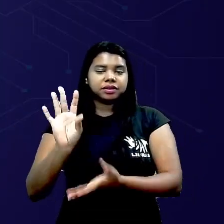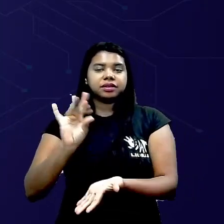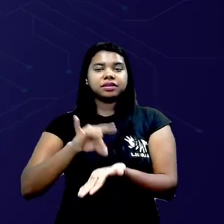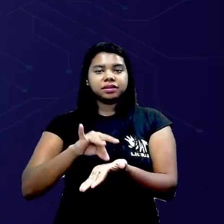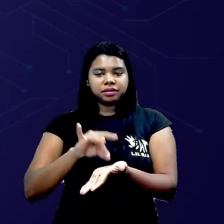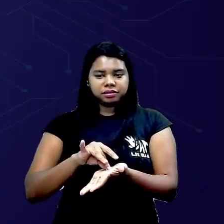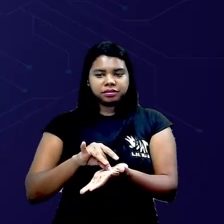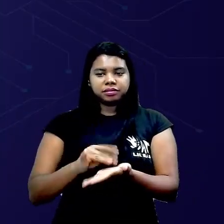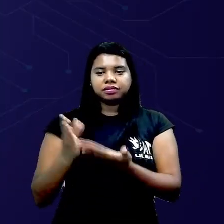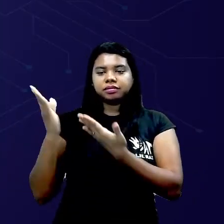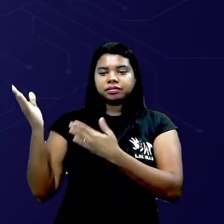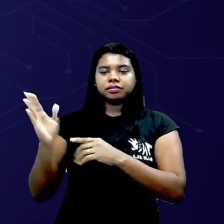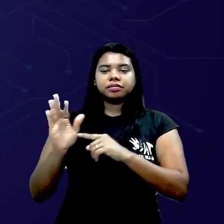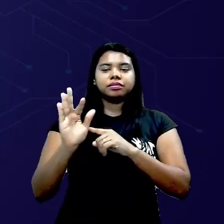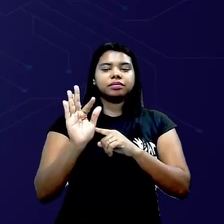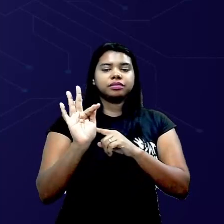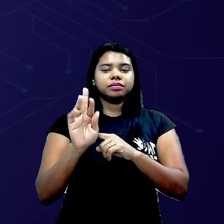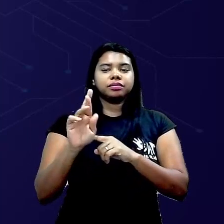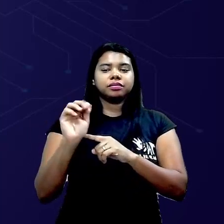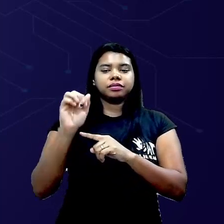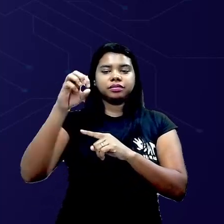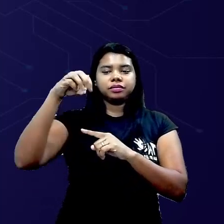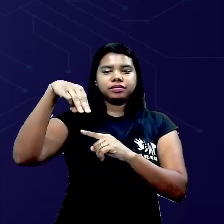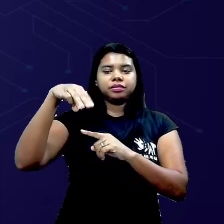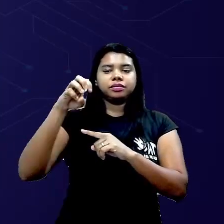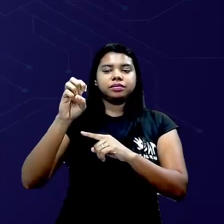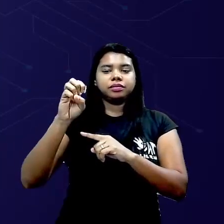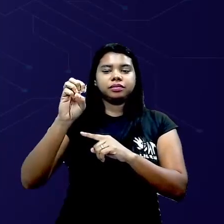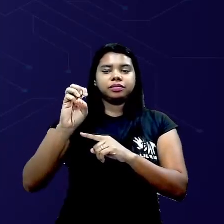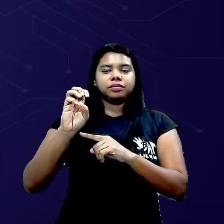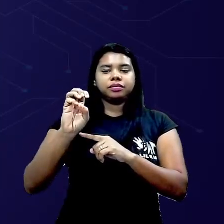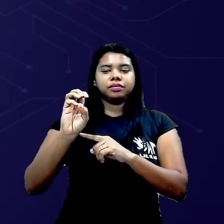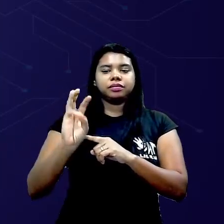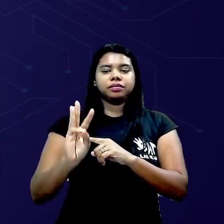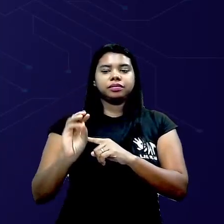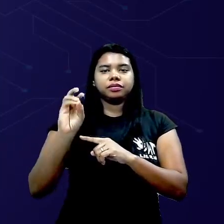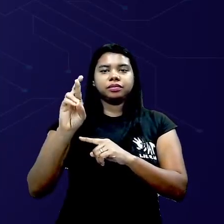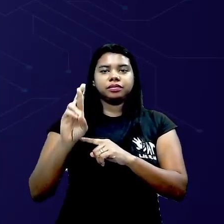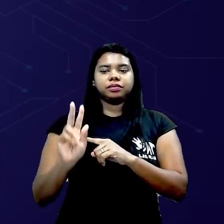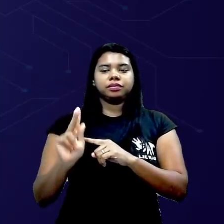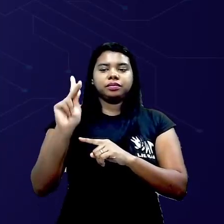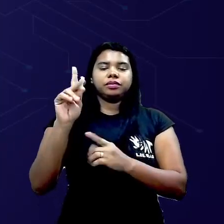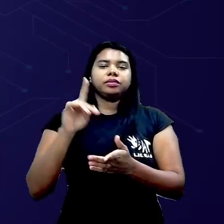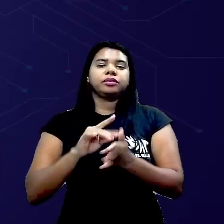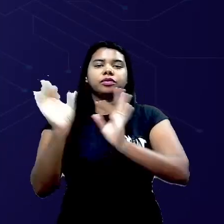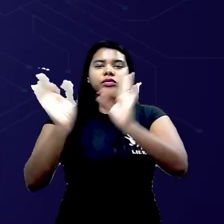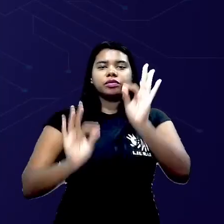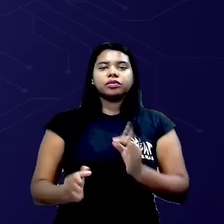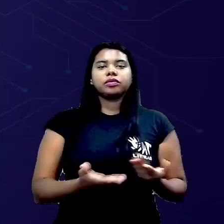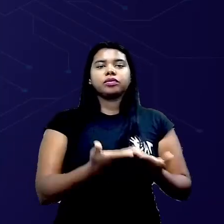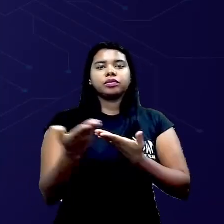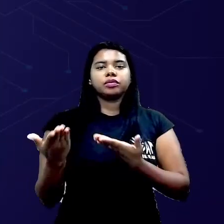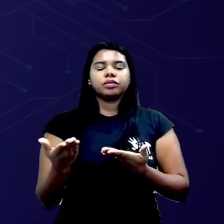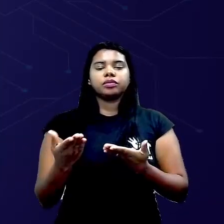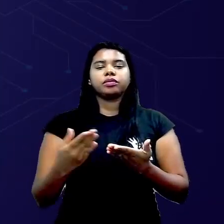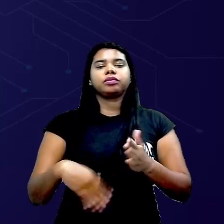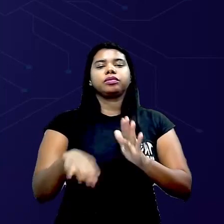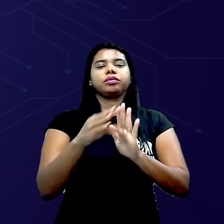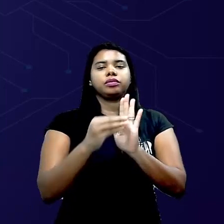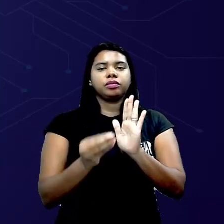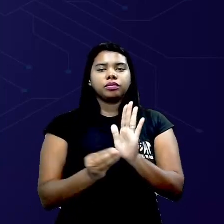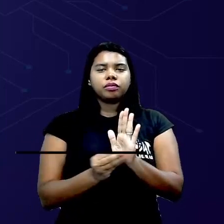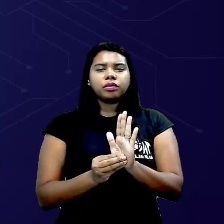o framework. Tá? Ele é quem vai gerar o resultado baseado no que você programou. Pode ser que você encontre